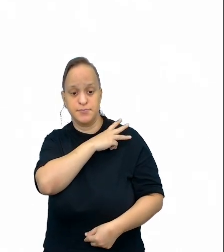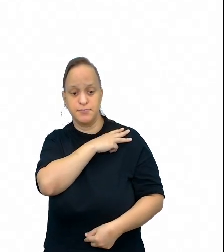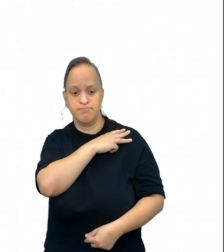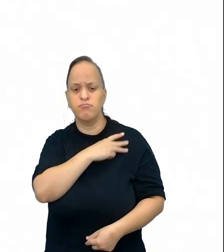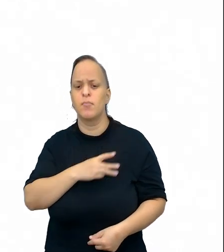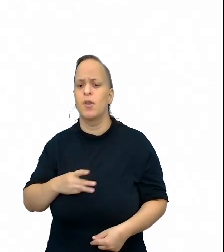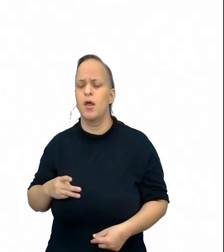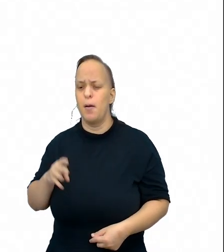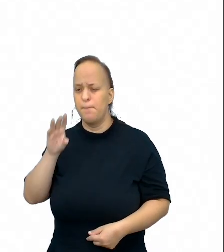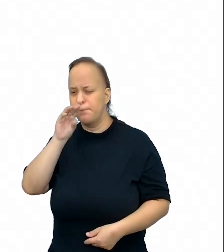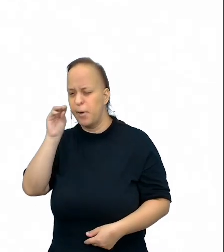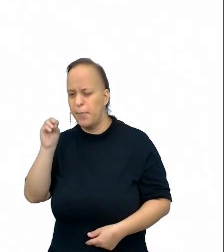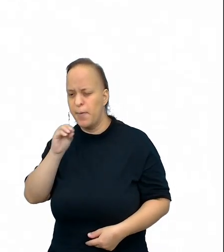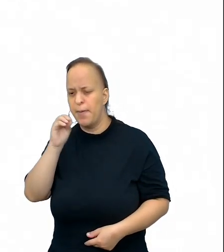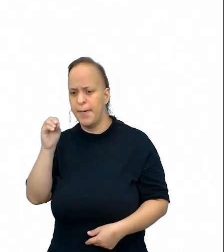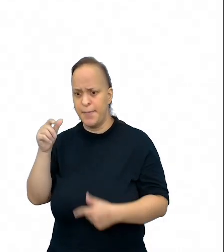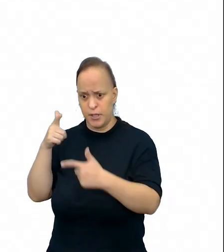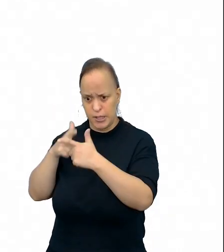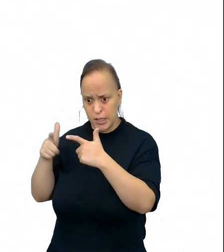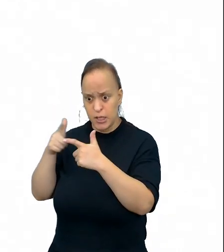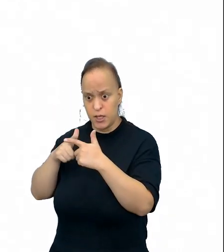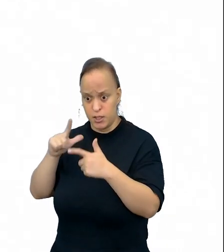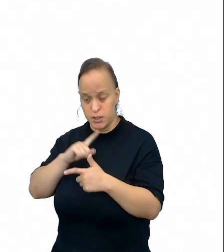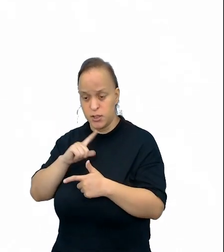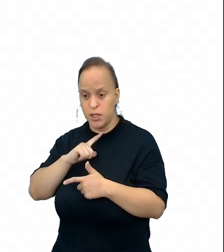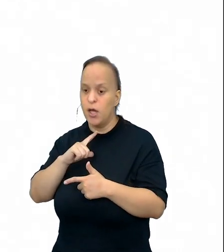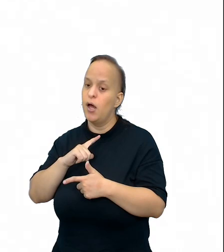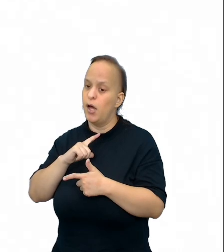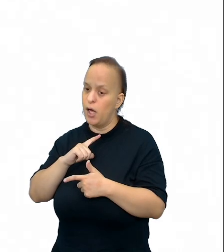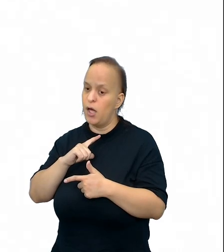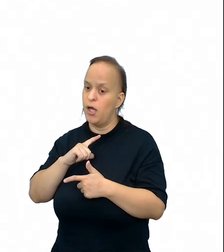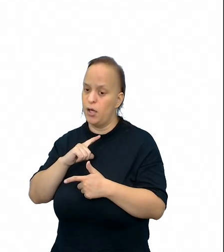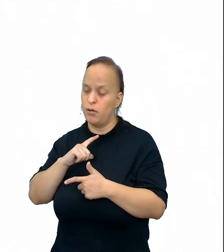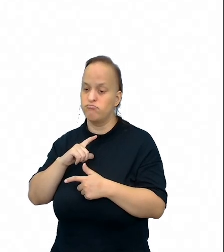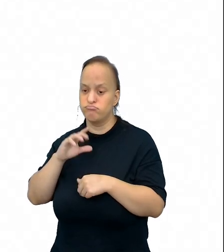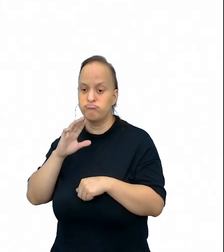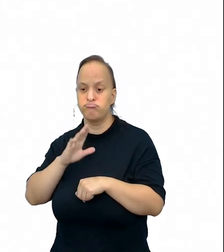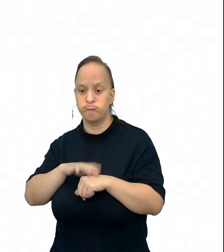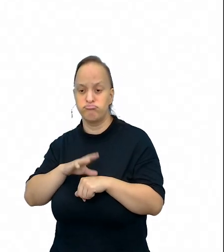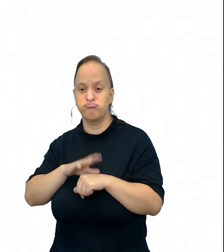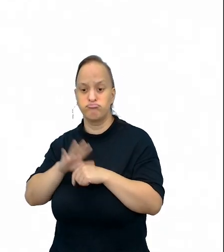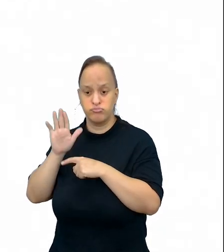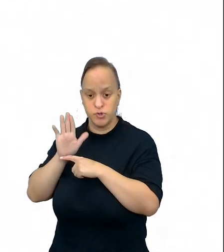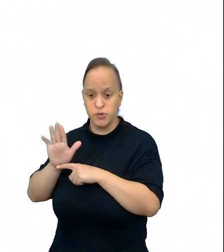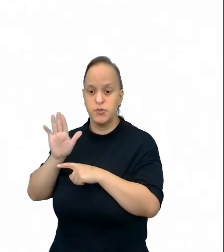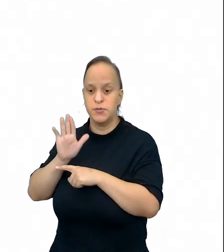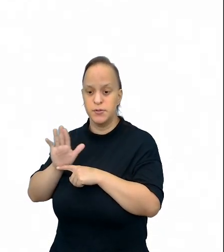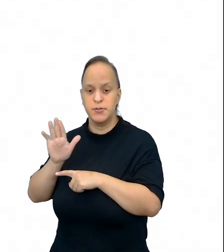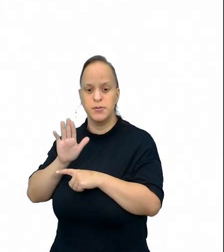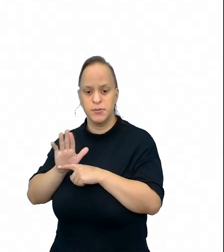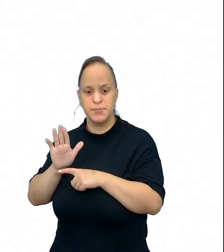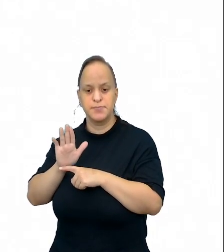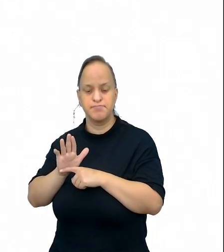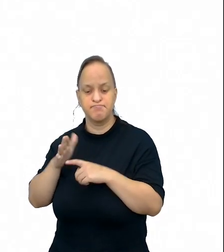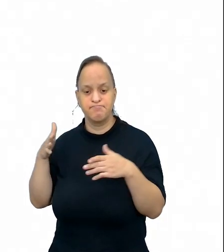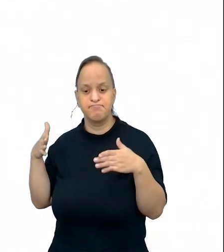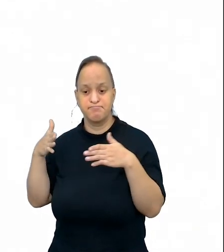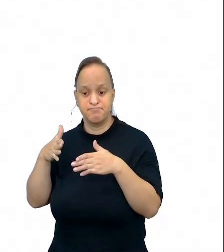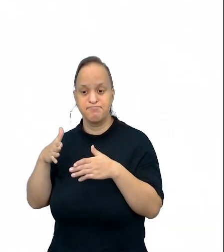da oralidade na produção de texto escrito, visando adequar o texto à intencionalidade comunicativa